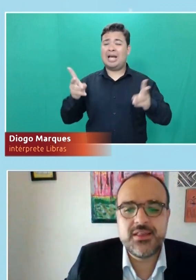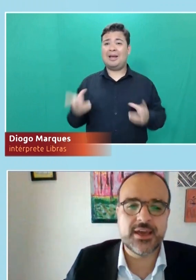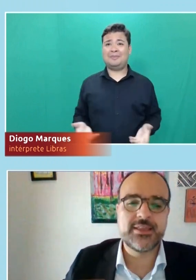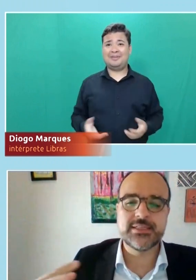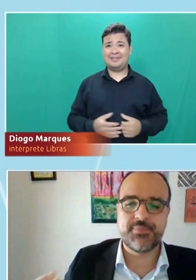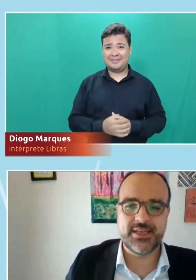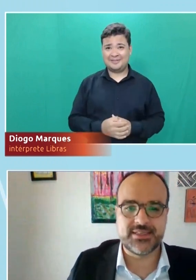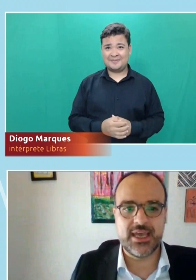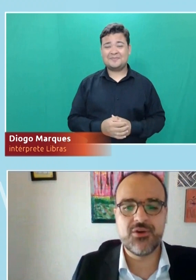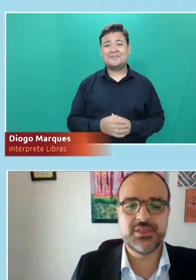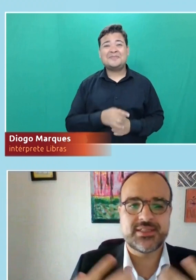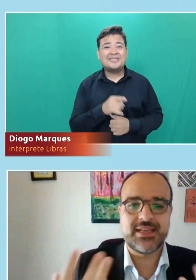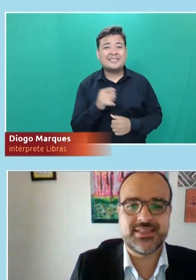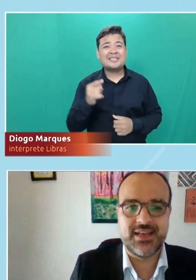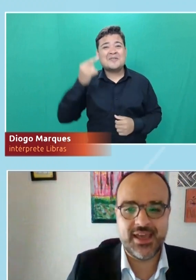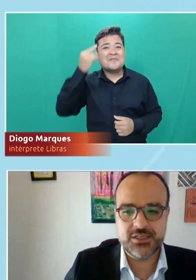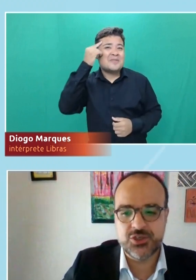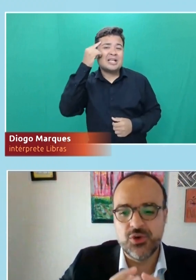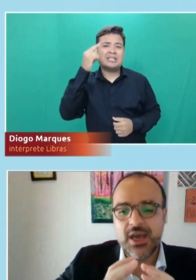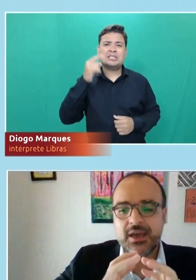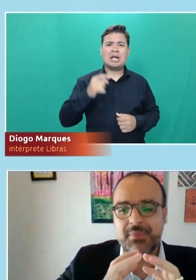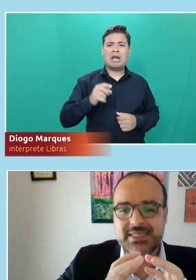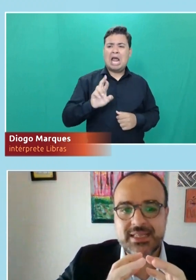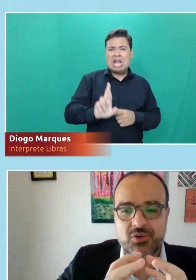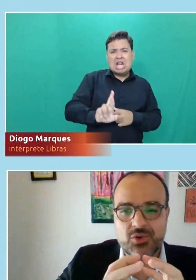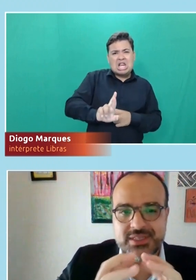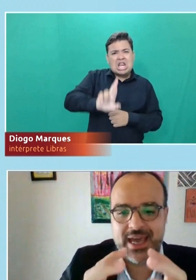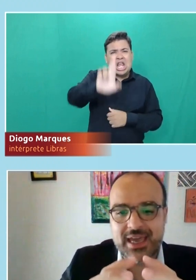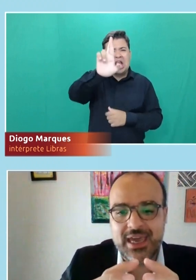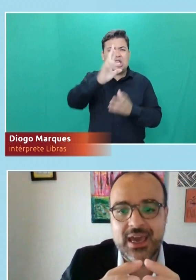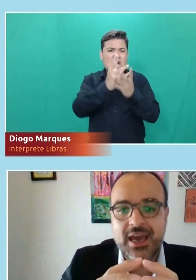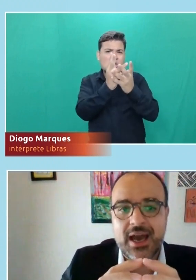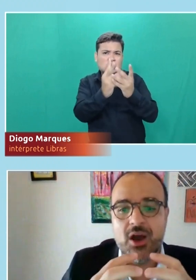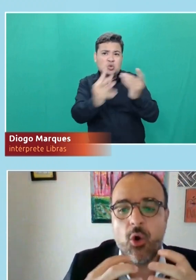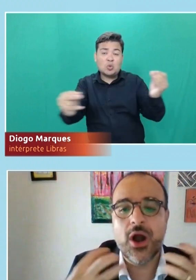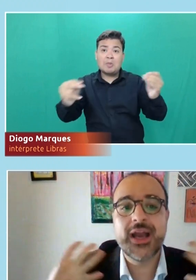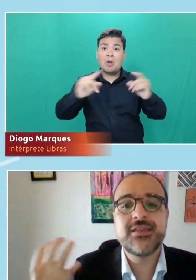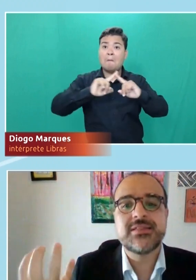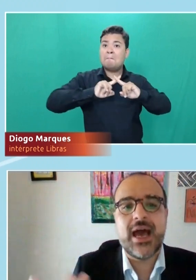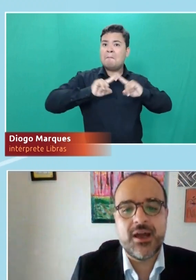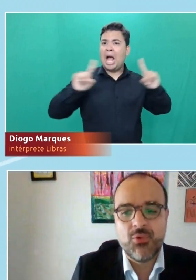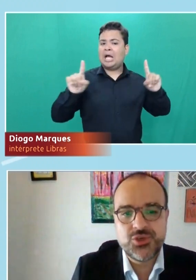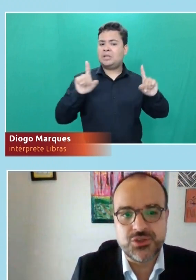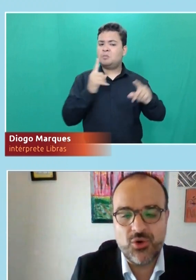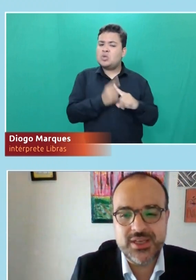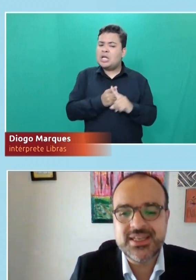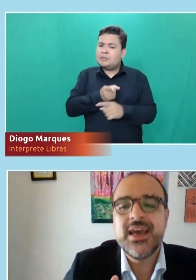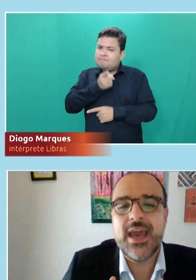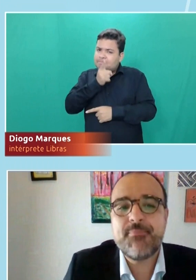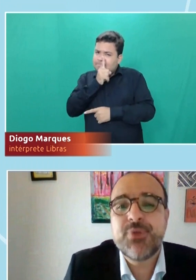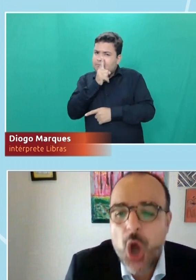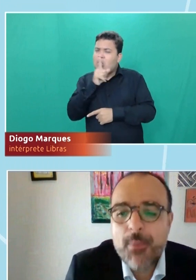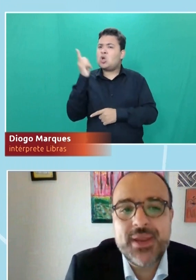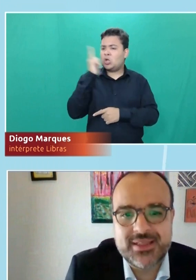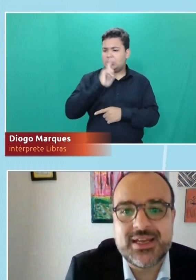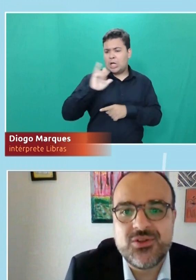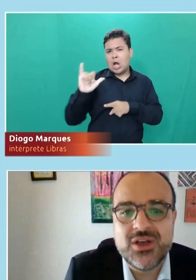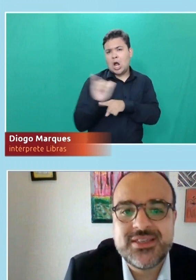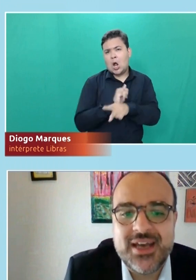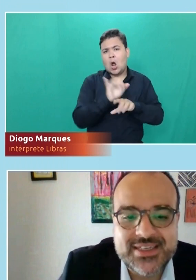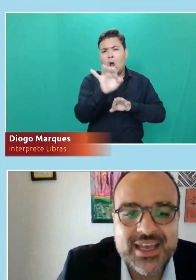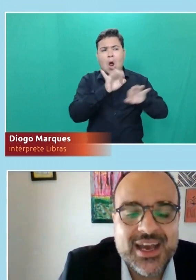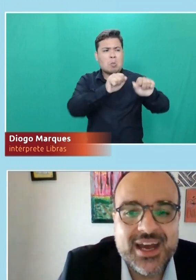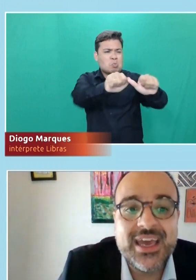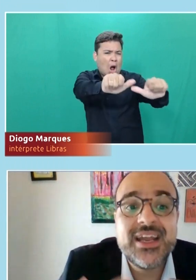grande líder que desapareceu, está em silêncio, mas ainda consegue organizar multidões, é própria